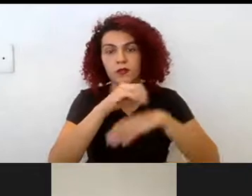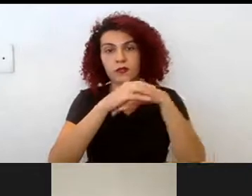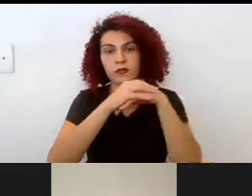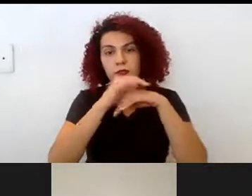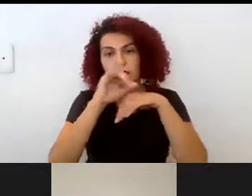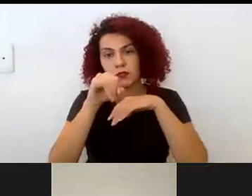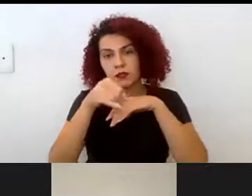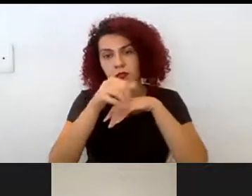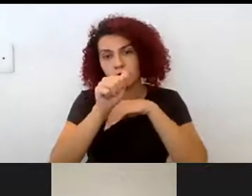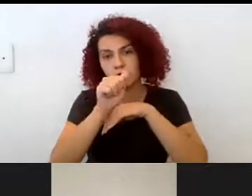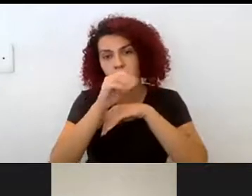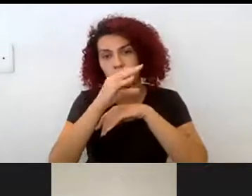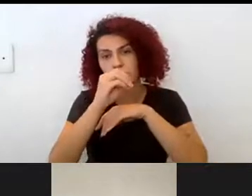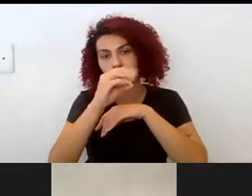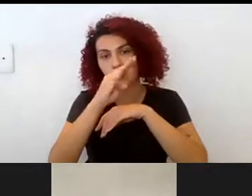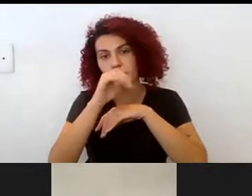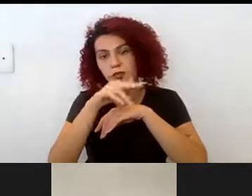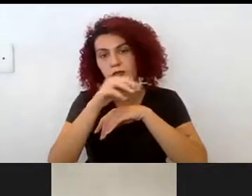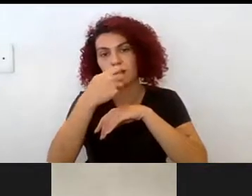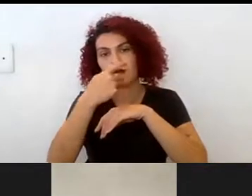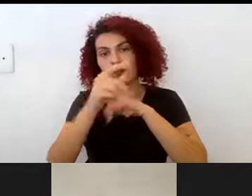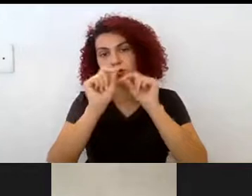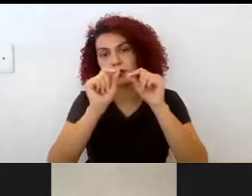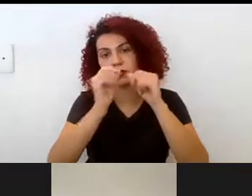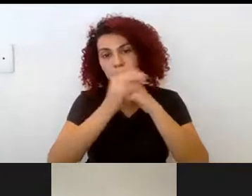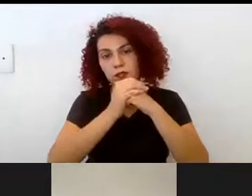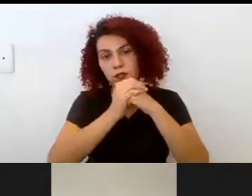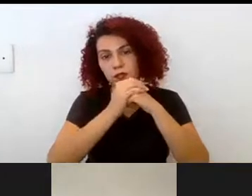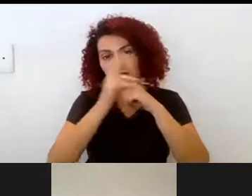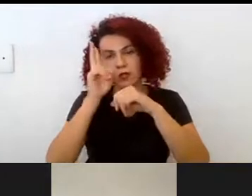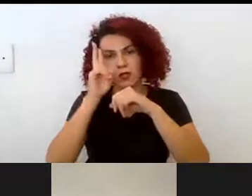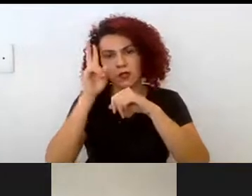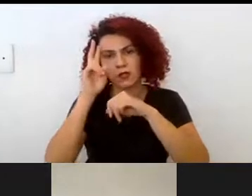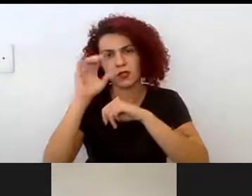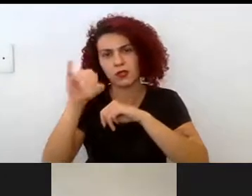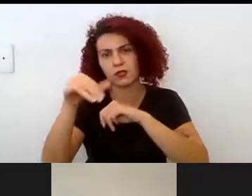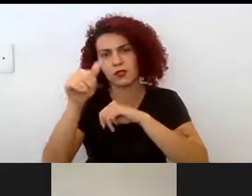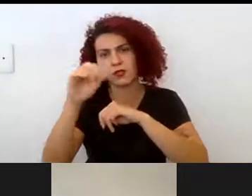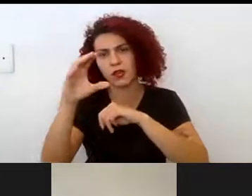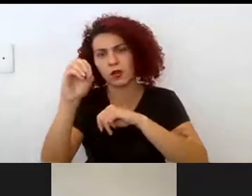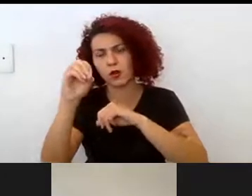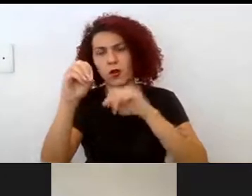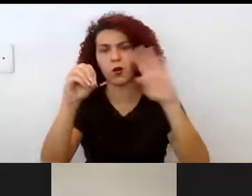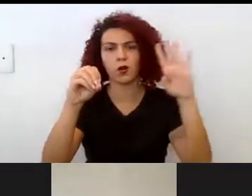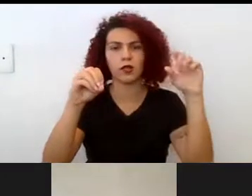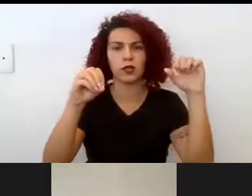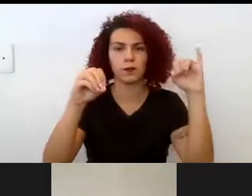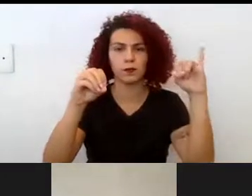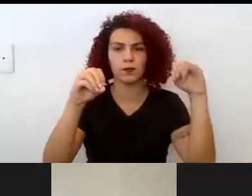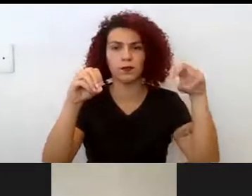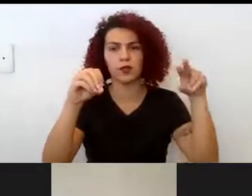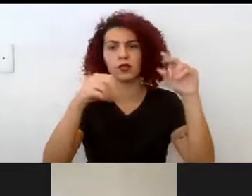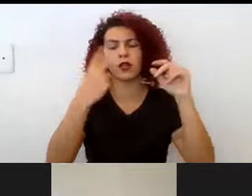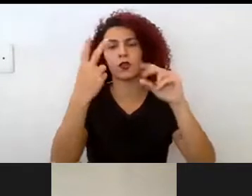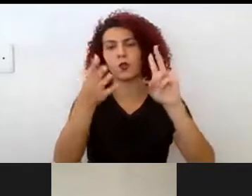Jacobina pessoal Reza a lenda aqui que é uma história de Jacó e Bina que são dois índios guerreiros